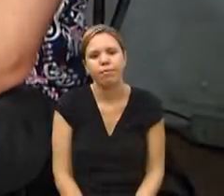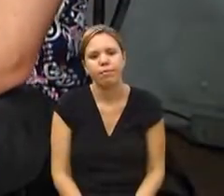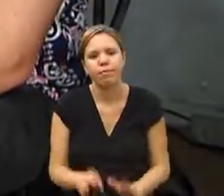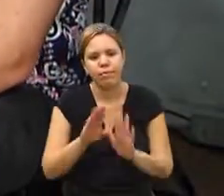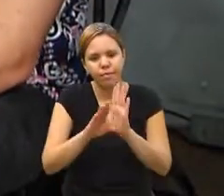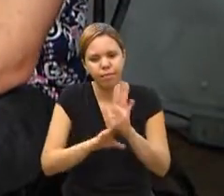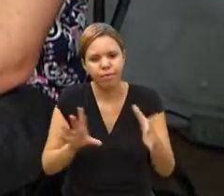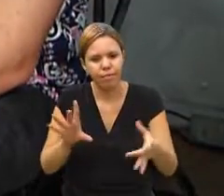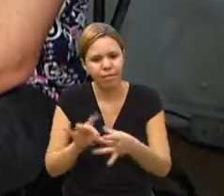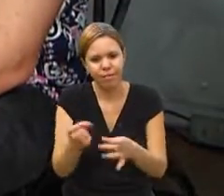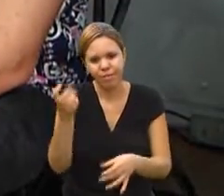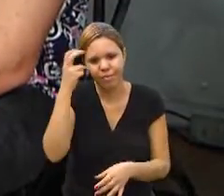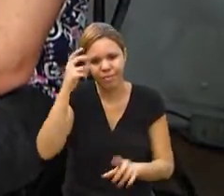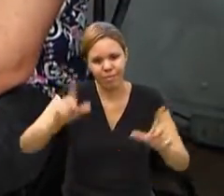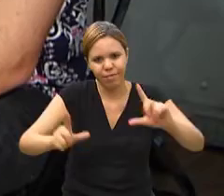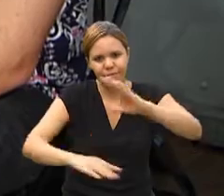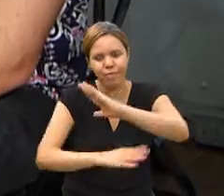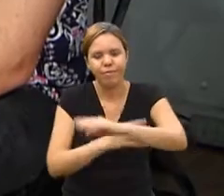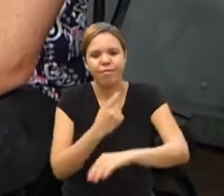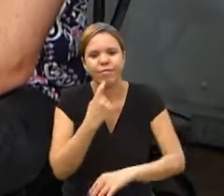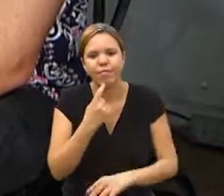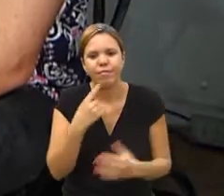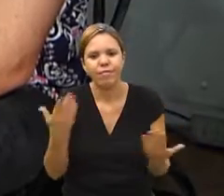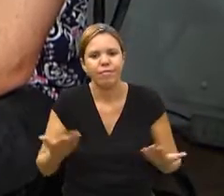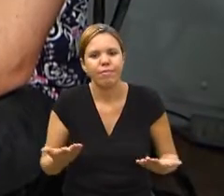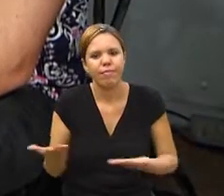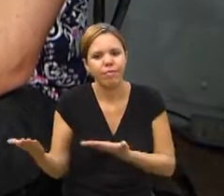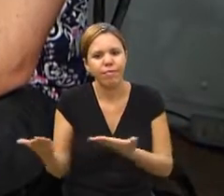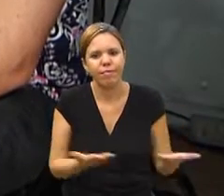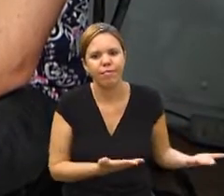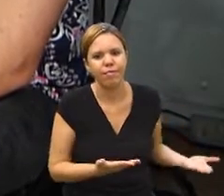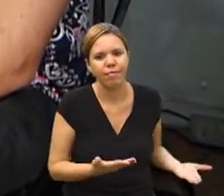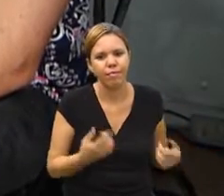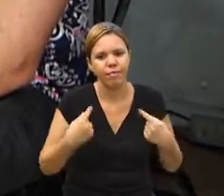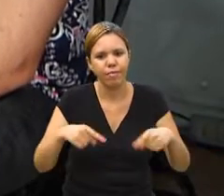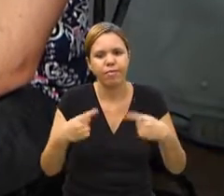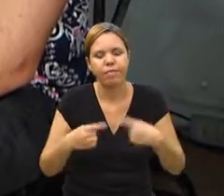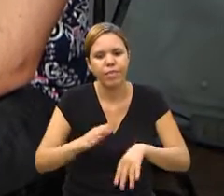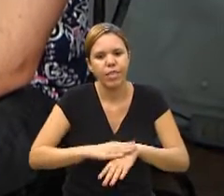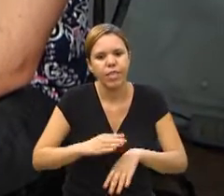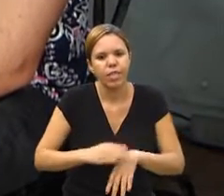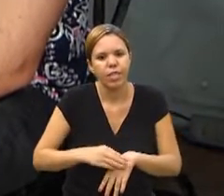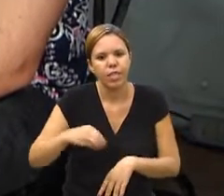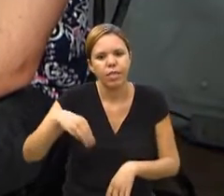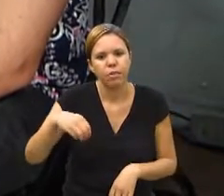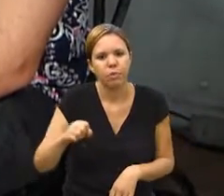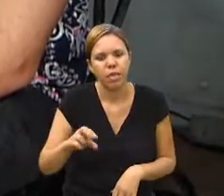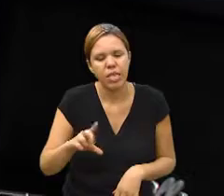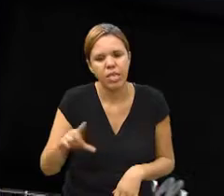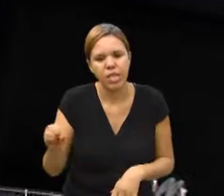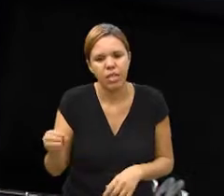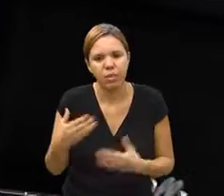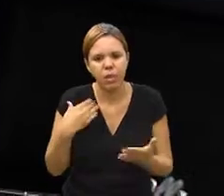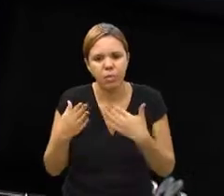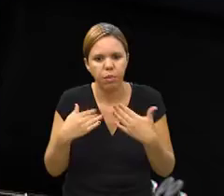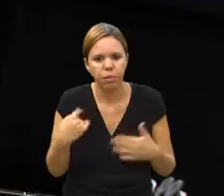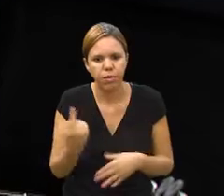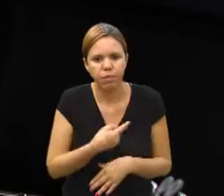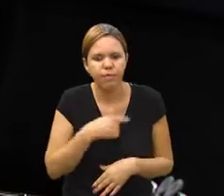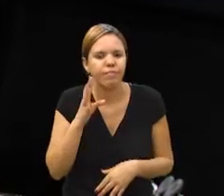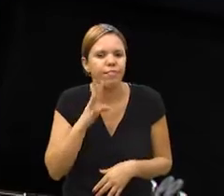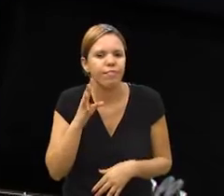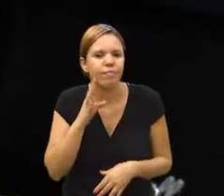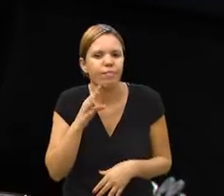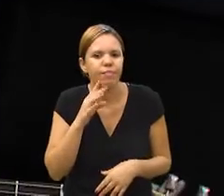Conexão Cultural na tela da TV Câmara Campinas. Hoje a gente recebe o músico Marcel Ziu para bater um papo com a gente, muito